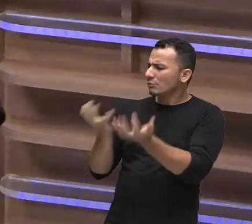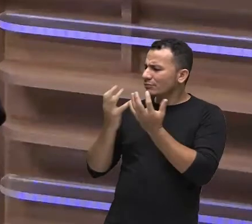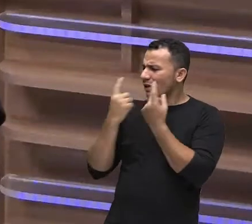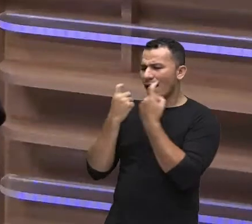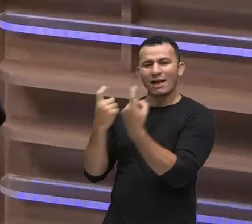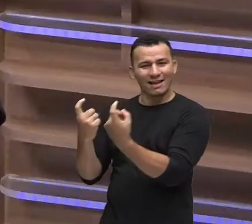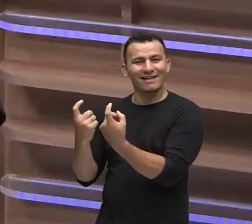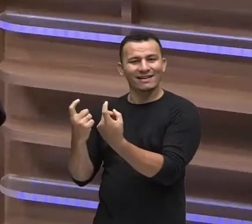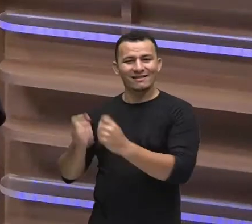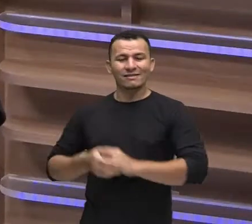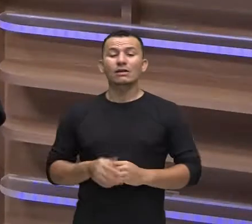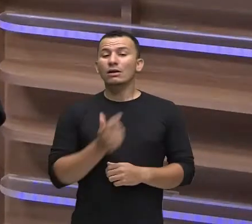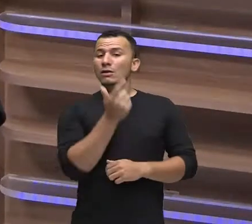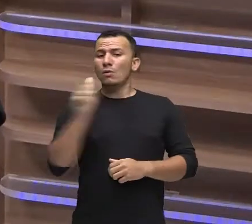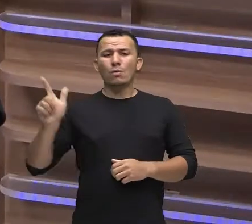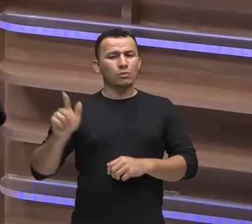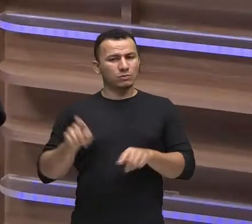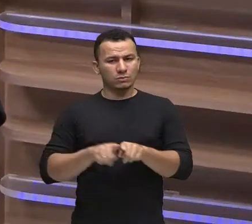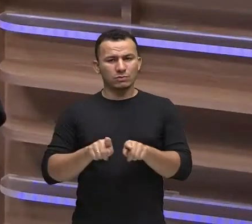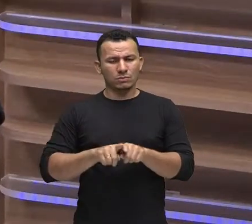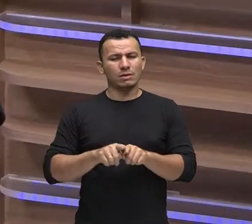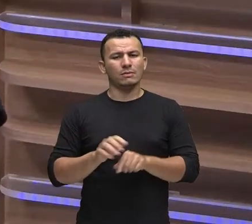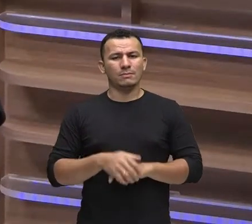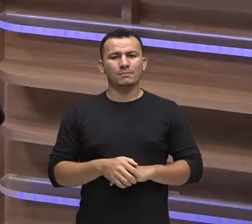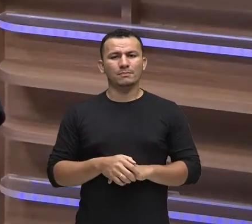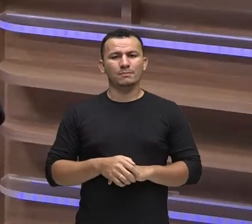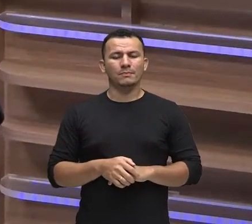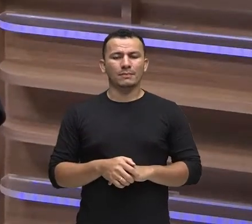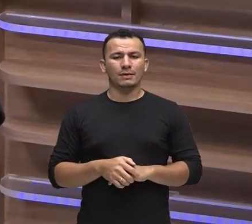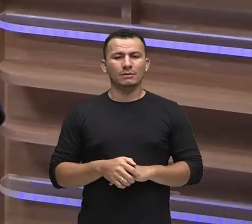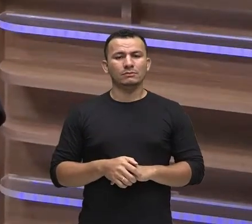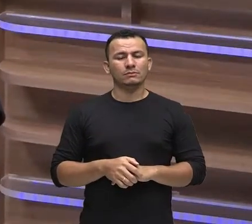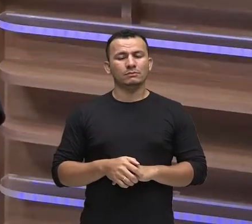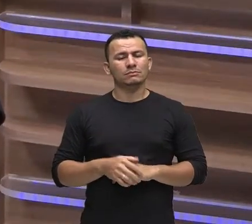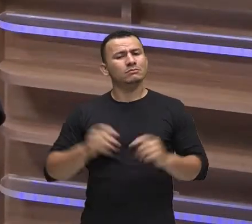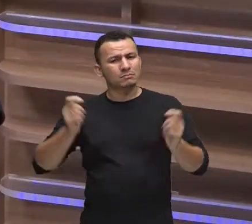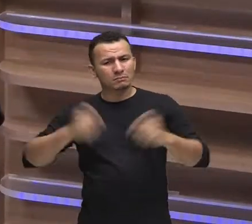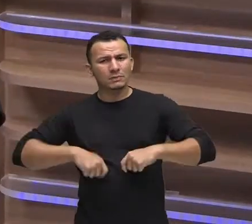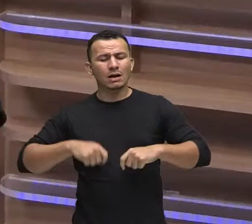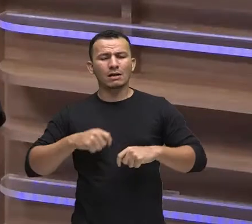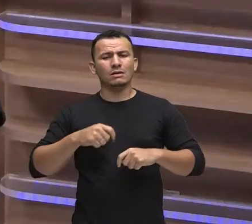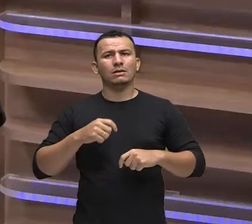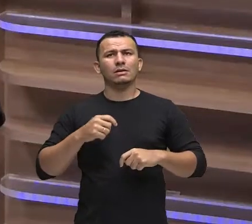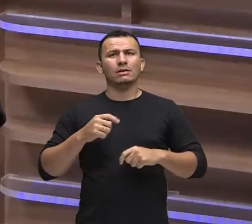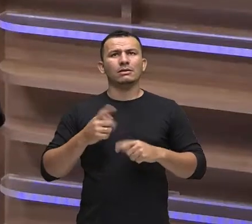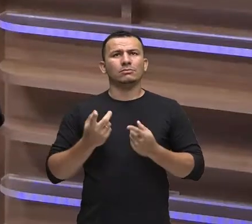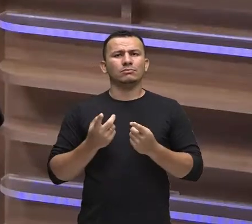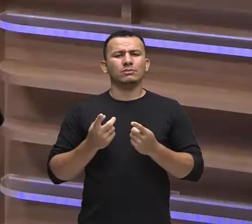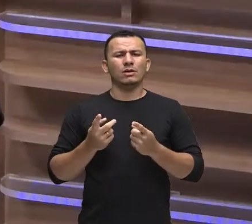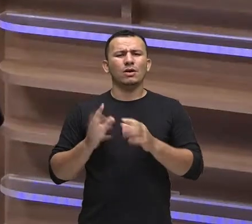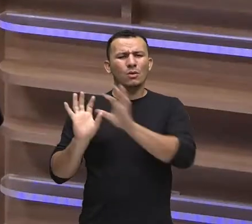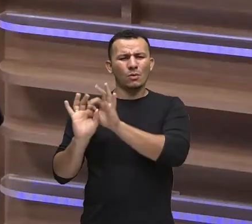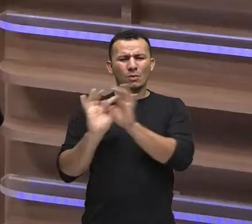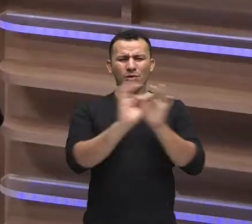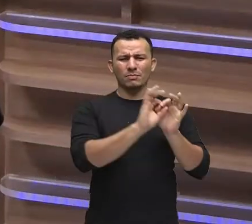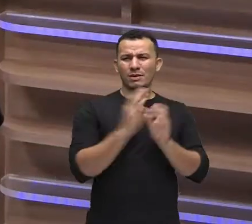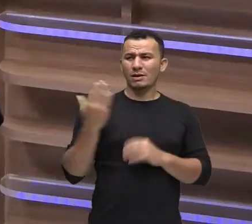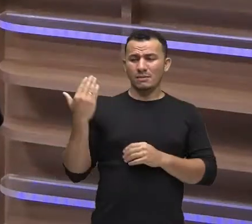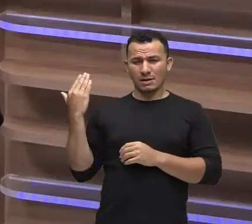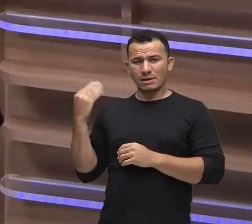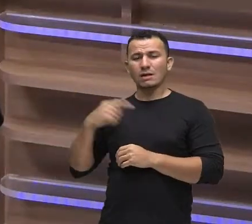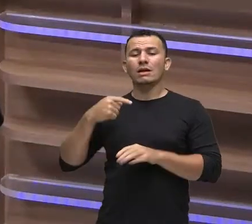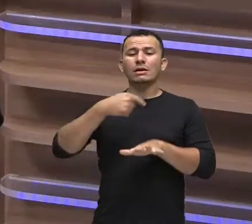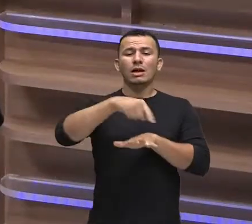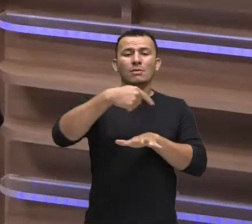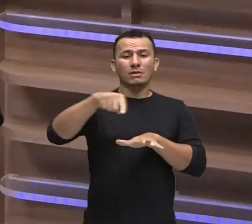exemplo de que nós podemos e até precisamos fazer isso, nós tivemos nas últimas Olimpíadas uma modalidade que